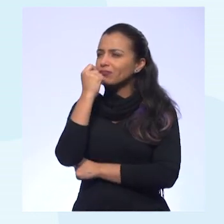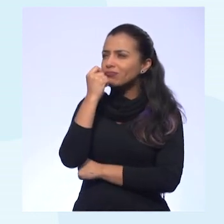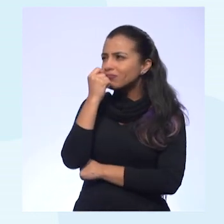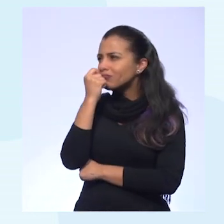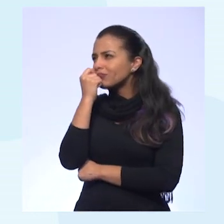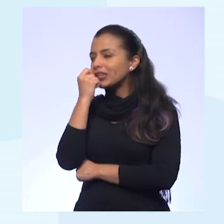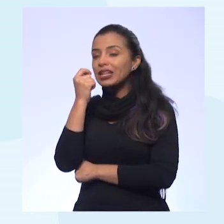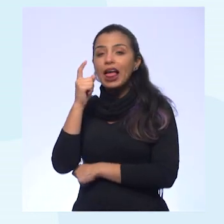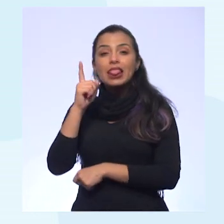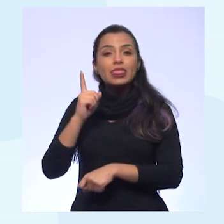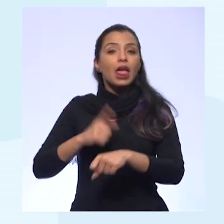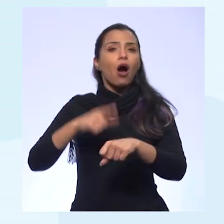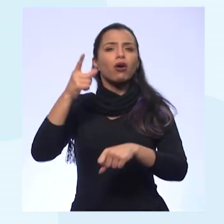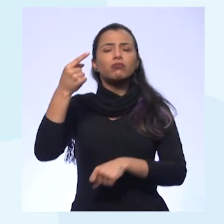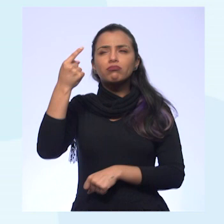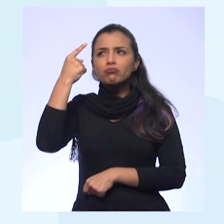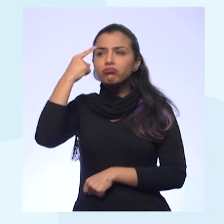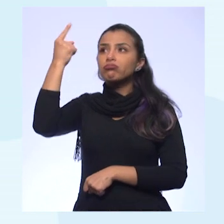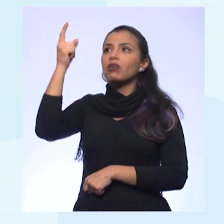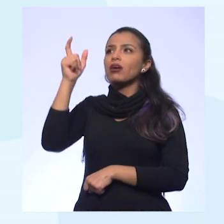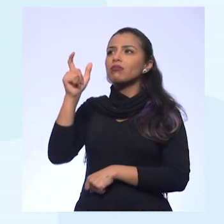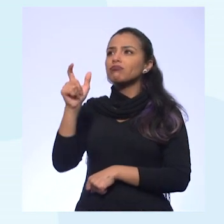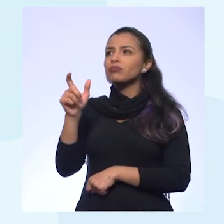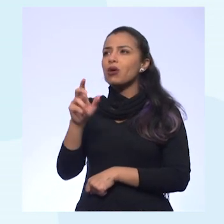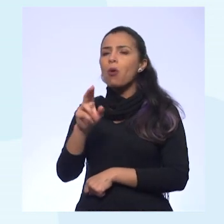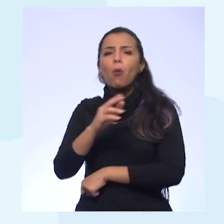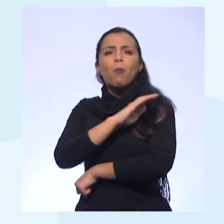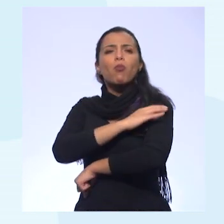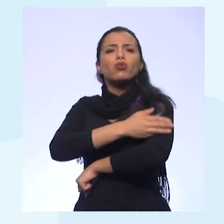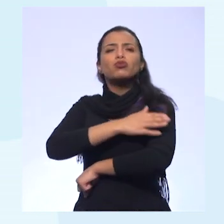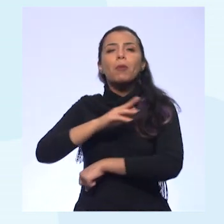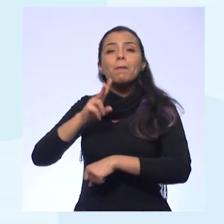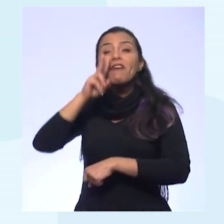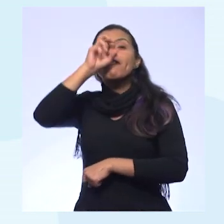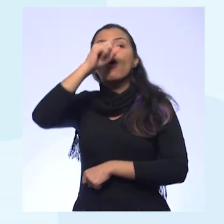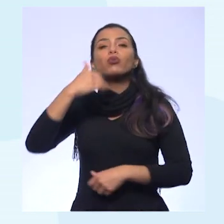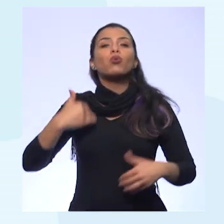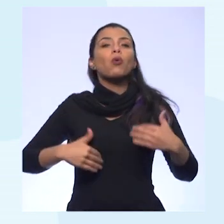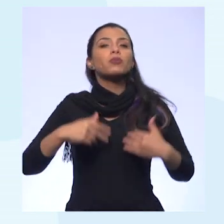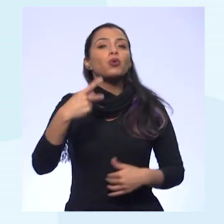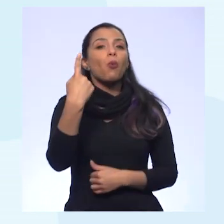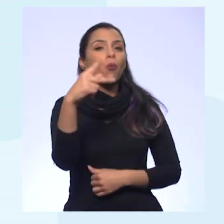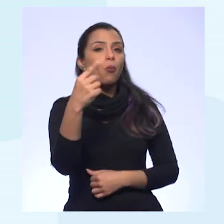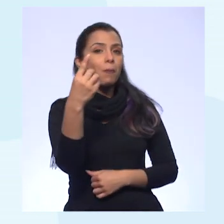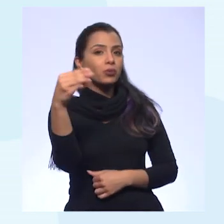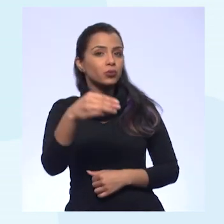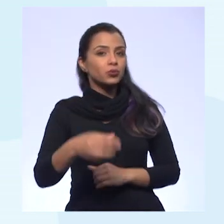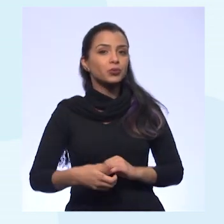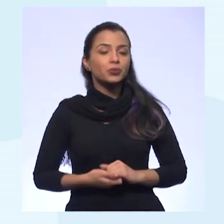sua cabeça, tá bom? Ó, qual você acha que é o músculo mais forte do seu corpo? Um minuto no chat. Vamos lá.